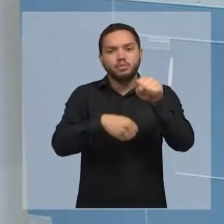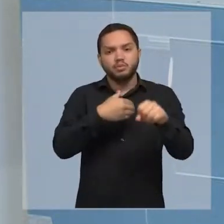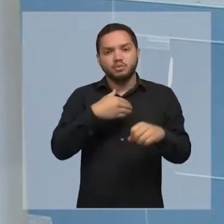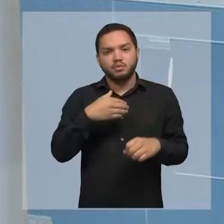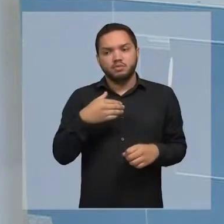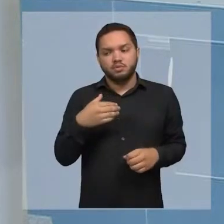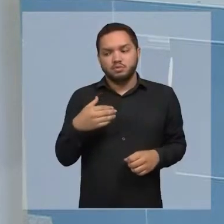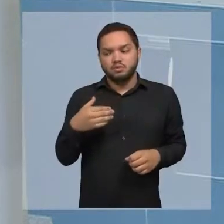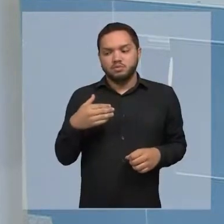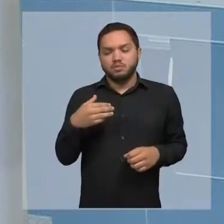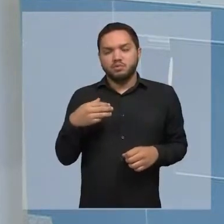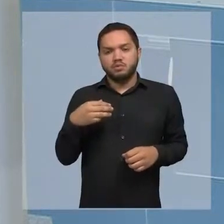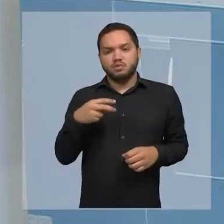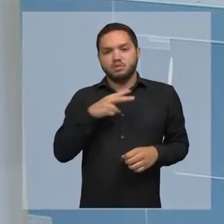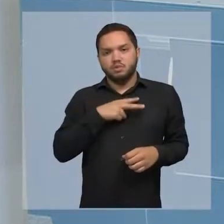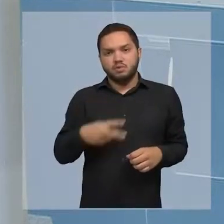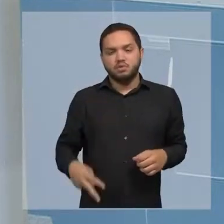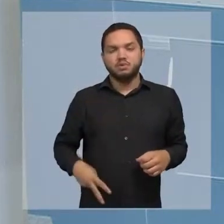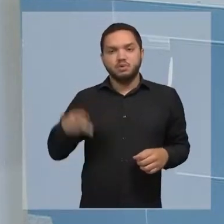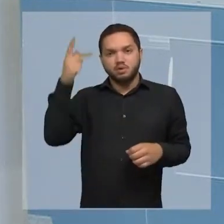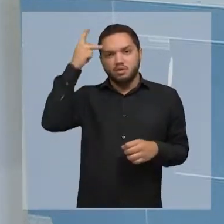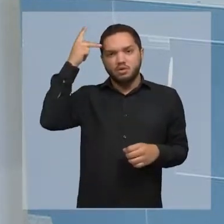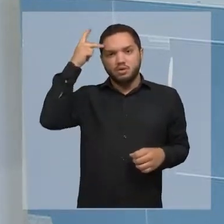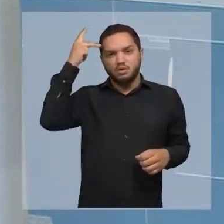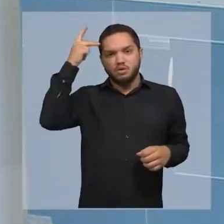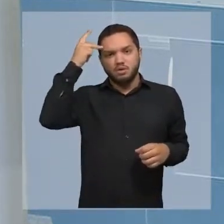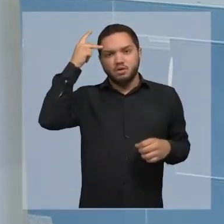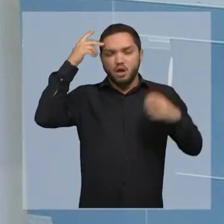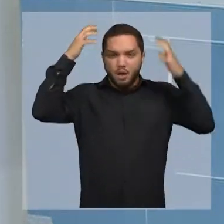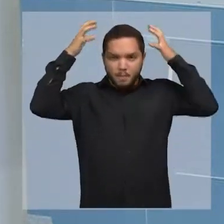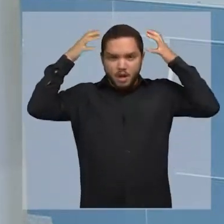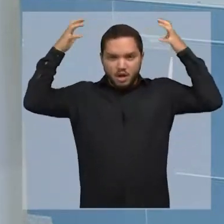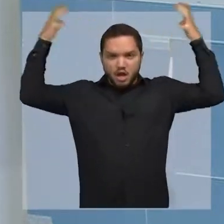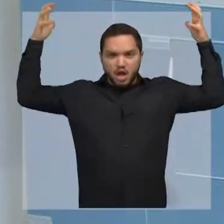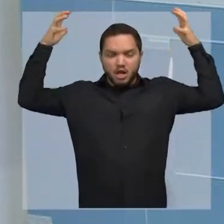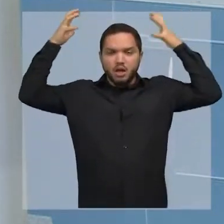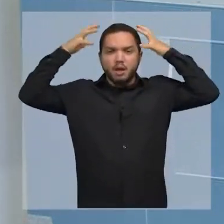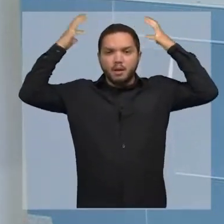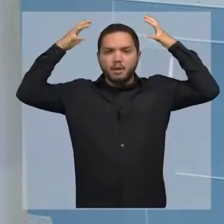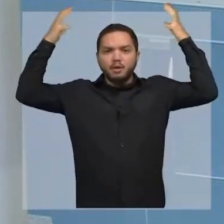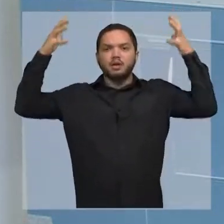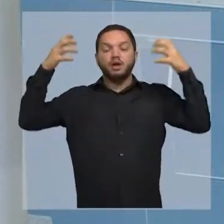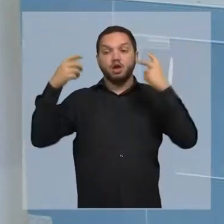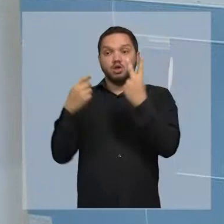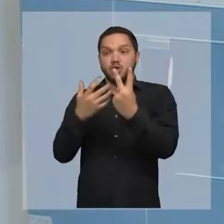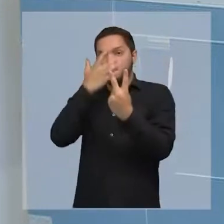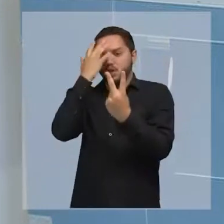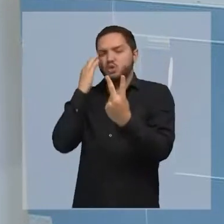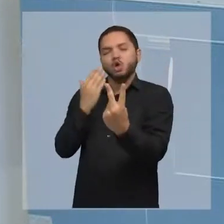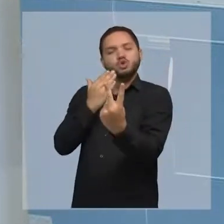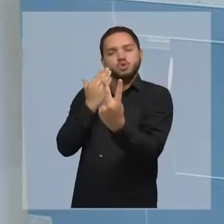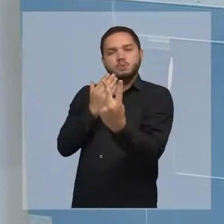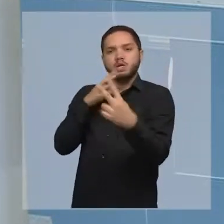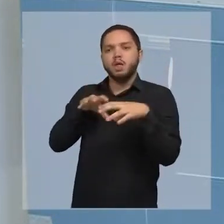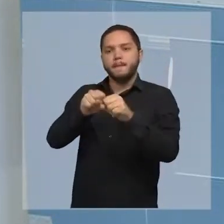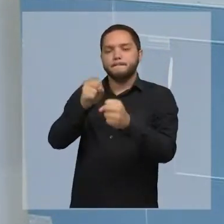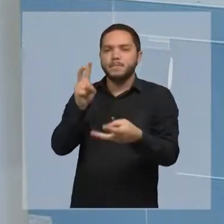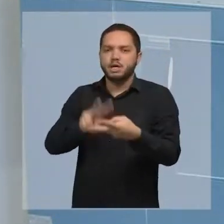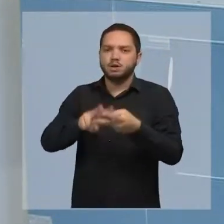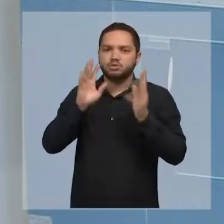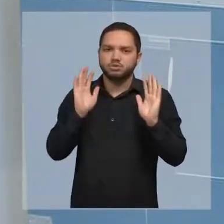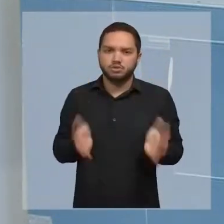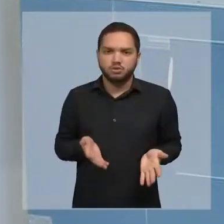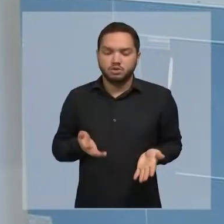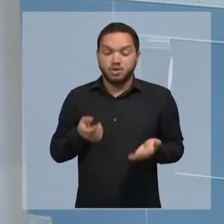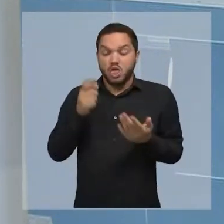da ex-vereadora do PSOL do Rio de Janeiro, capital, Marielle Franco, que foi a prisão de 2